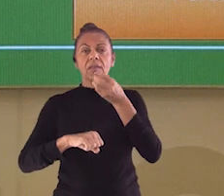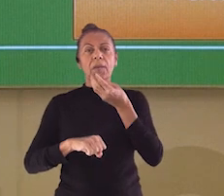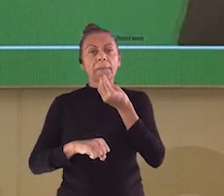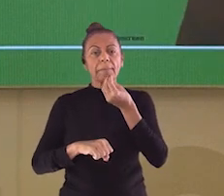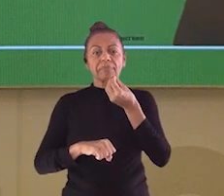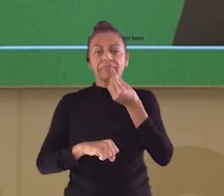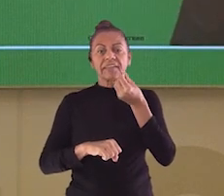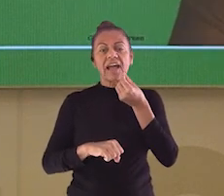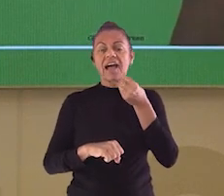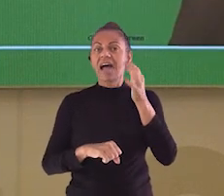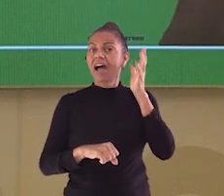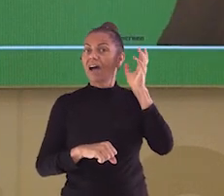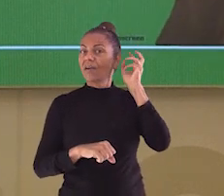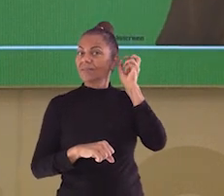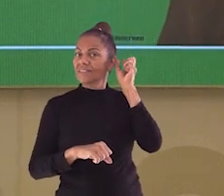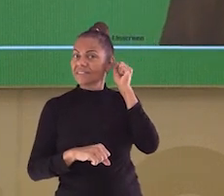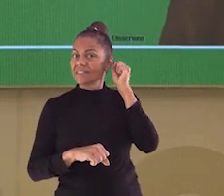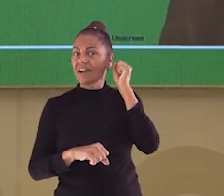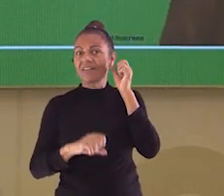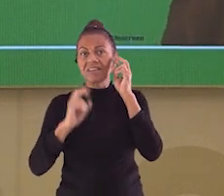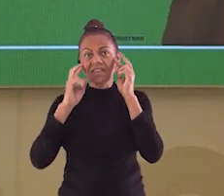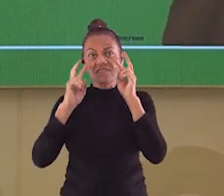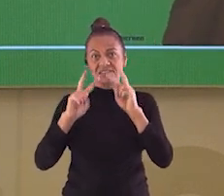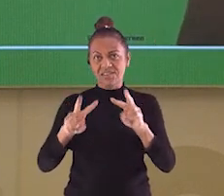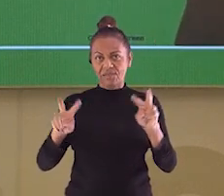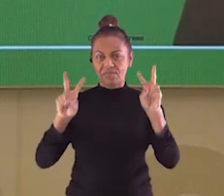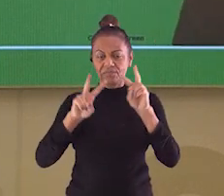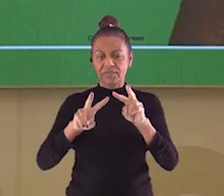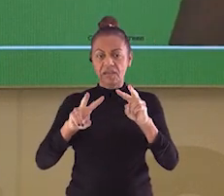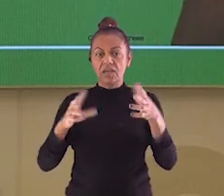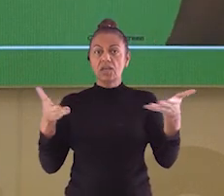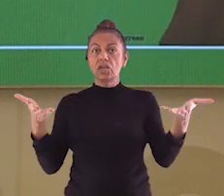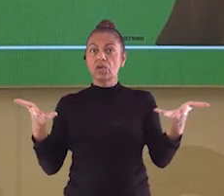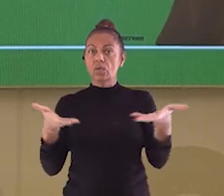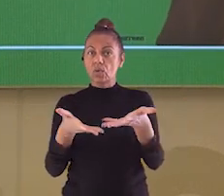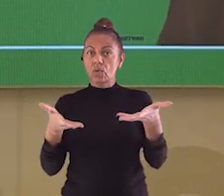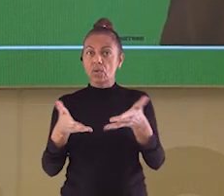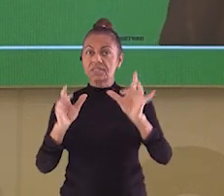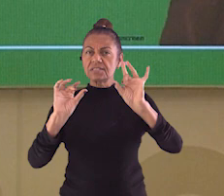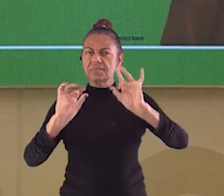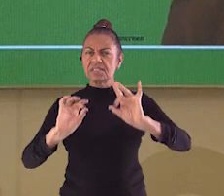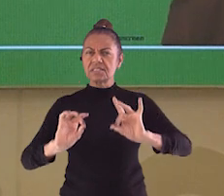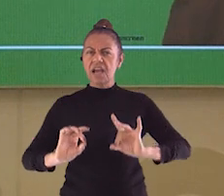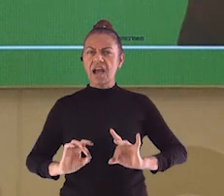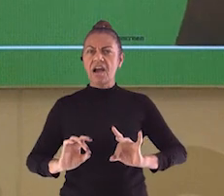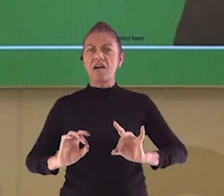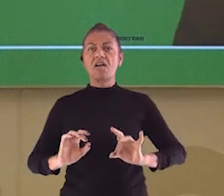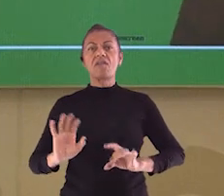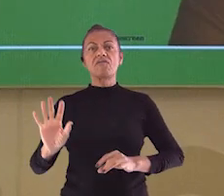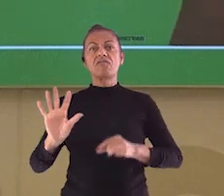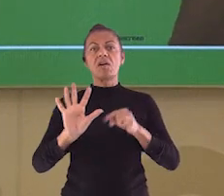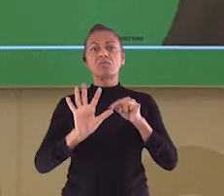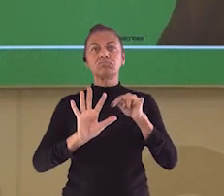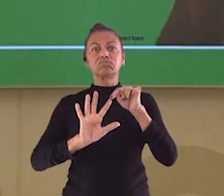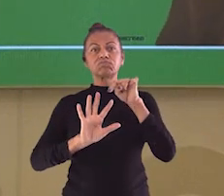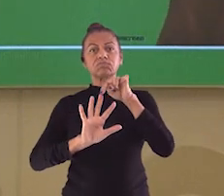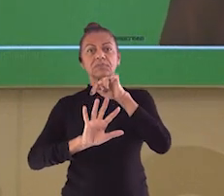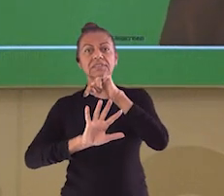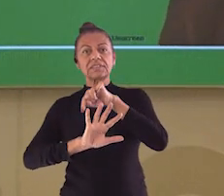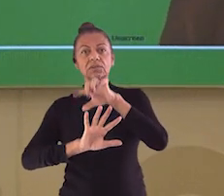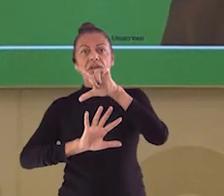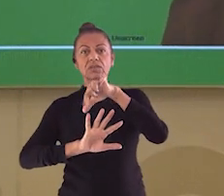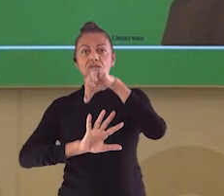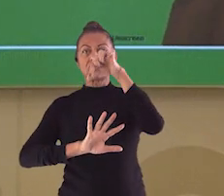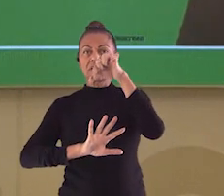E na aula de hoje falaremos sobre o sentido da visão e conheceremos ferramentas que o ser humano